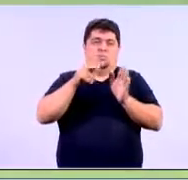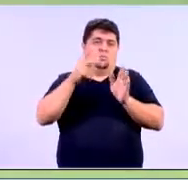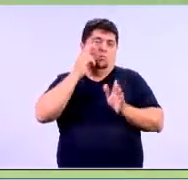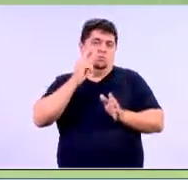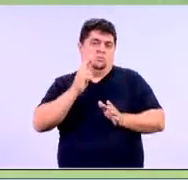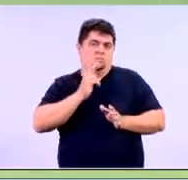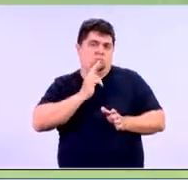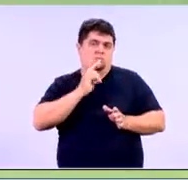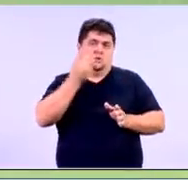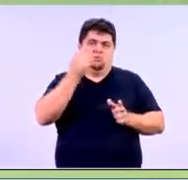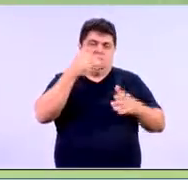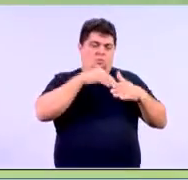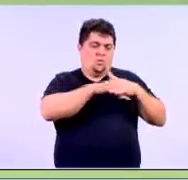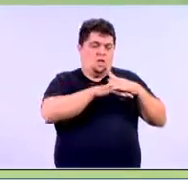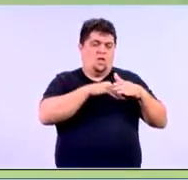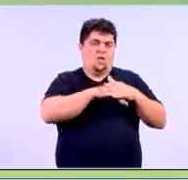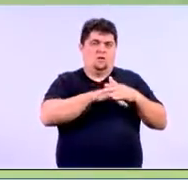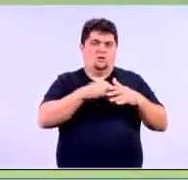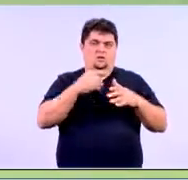IPERON,